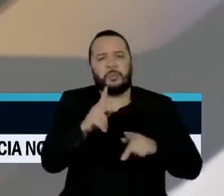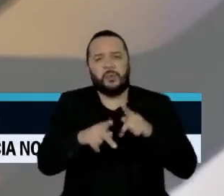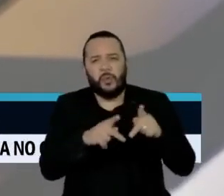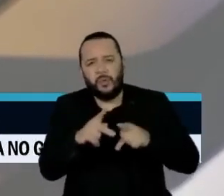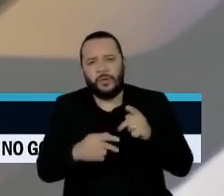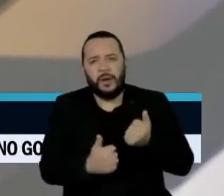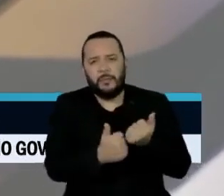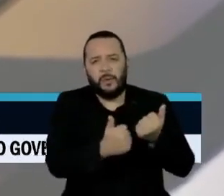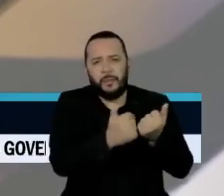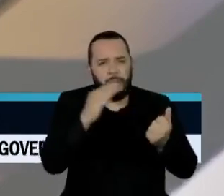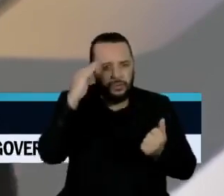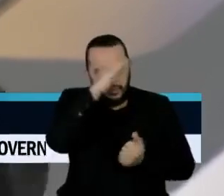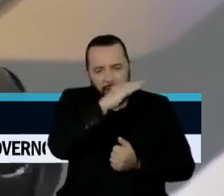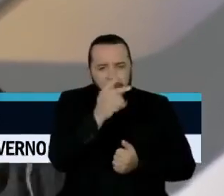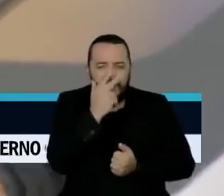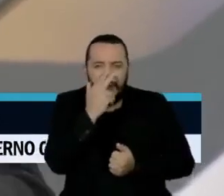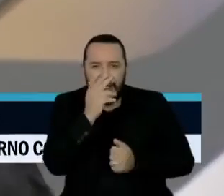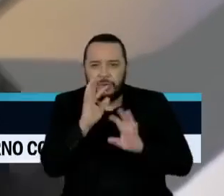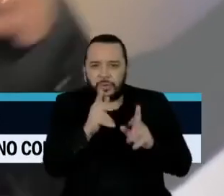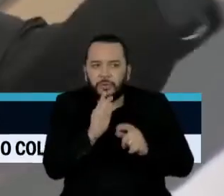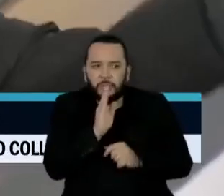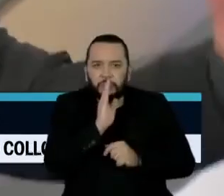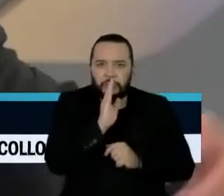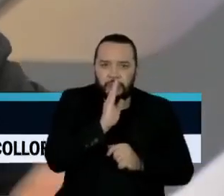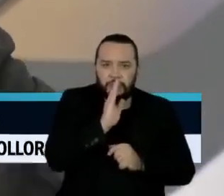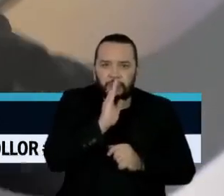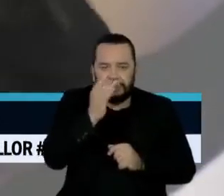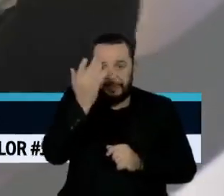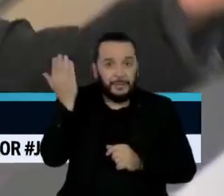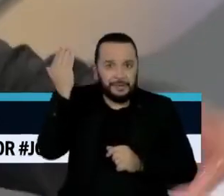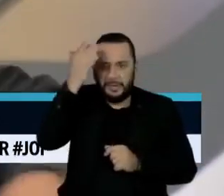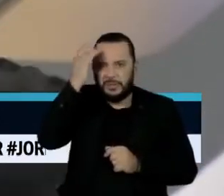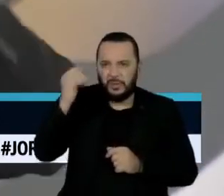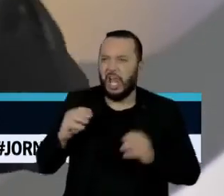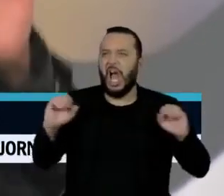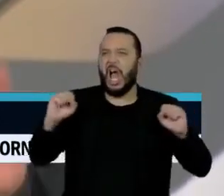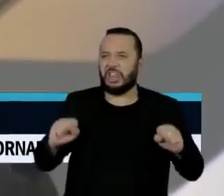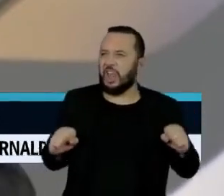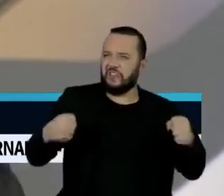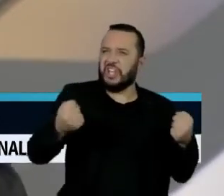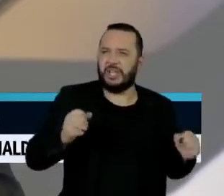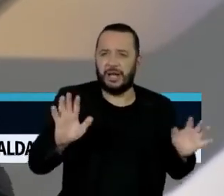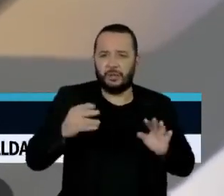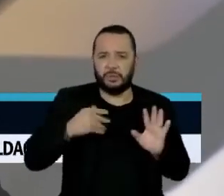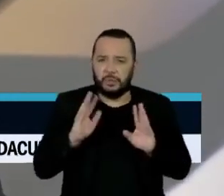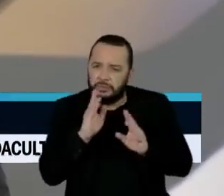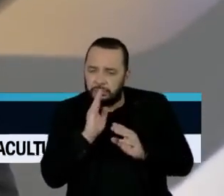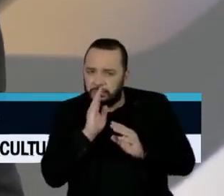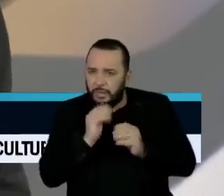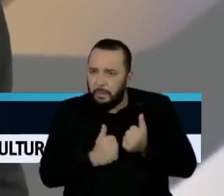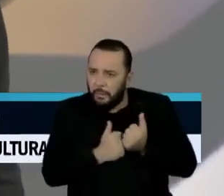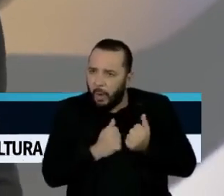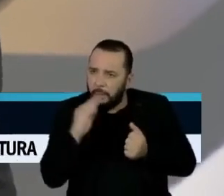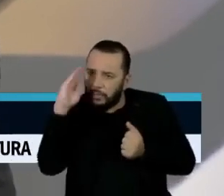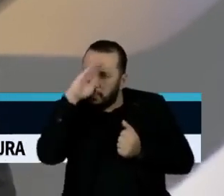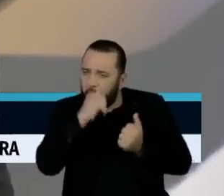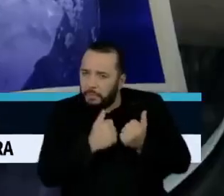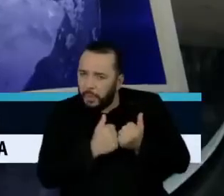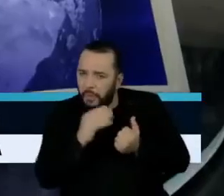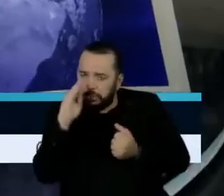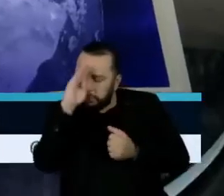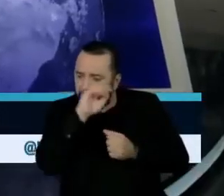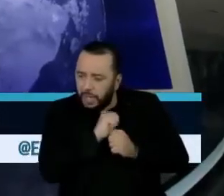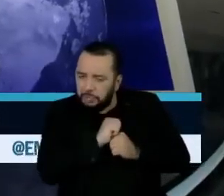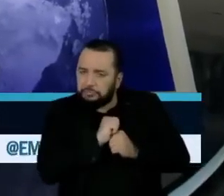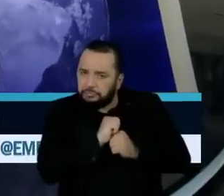coisa meio tímida assim não é ninguém saiu a não vamos defender então uma coisa meio tímida então o